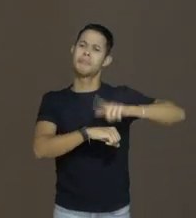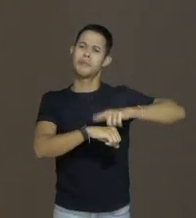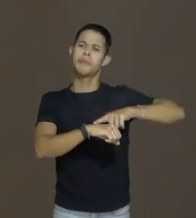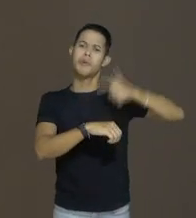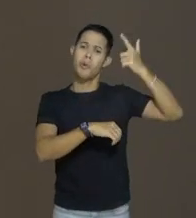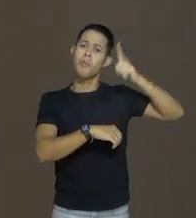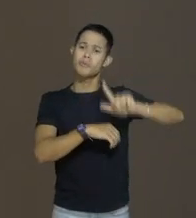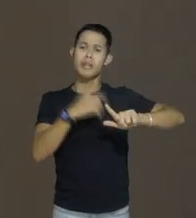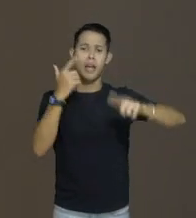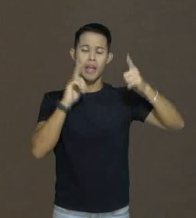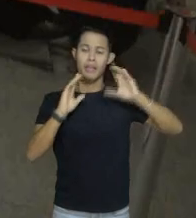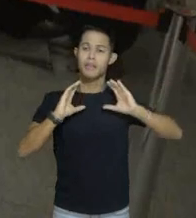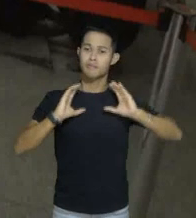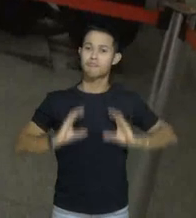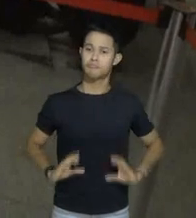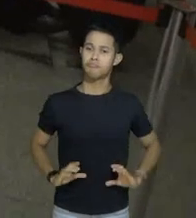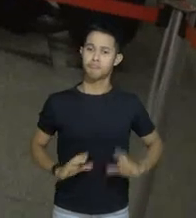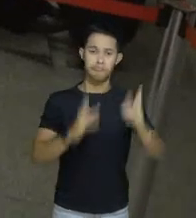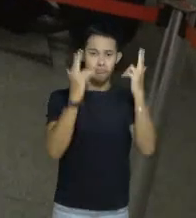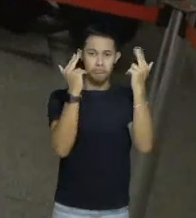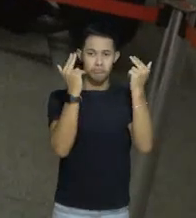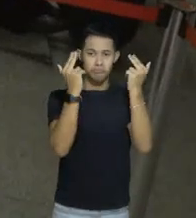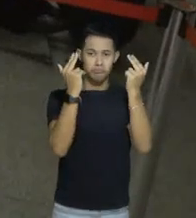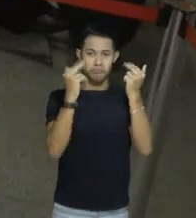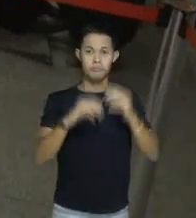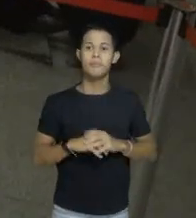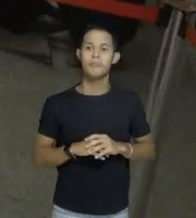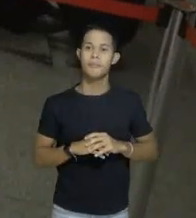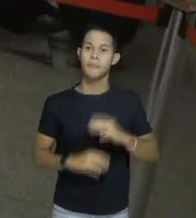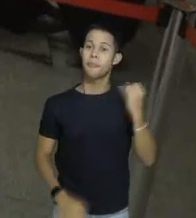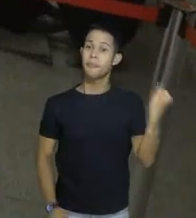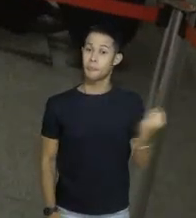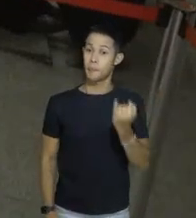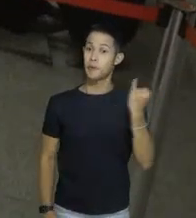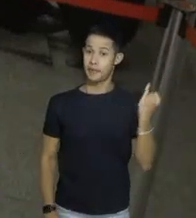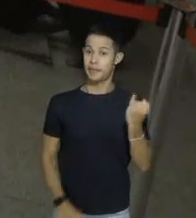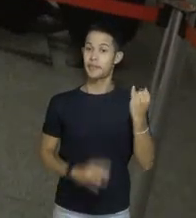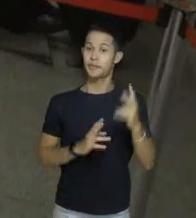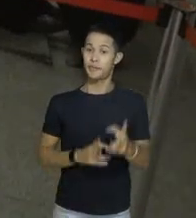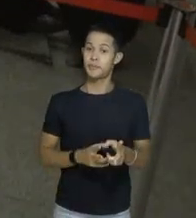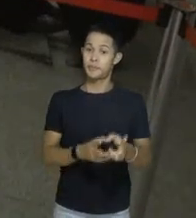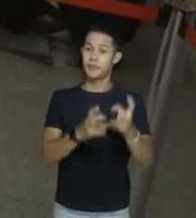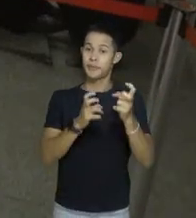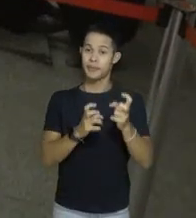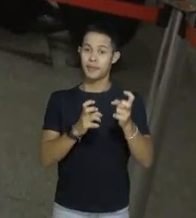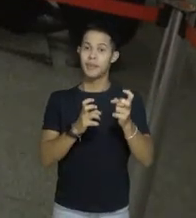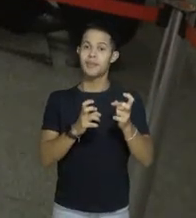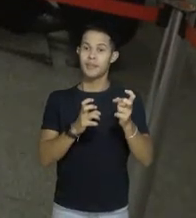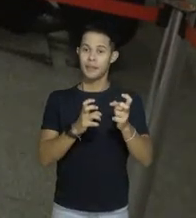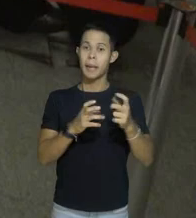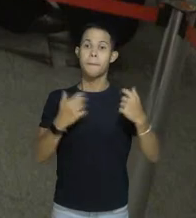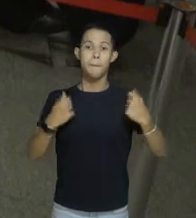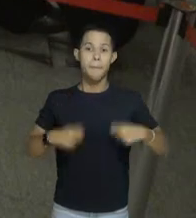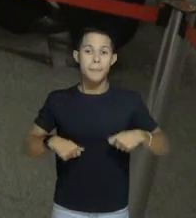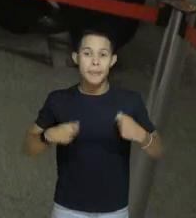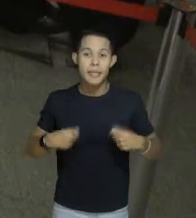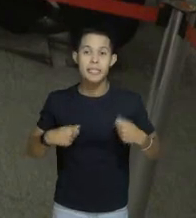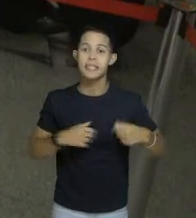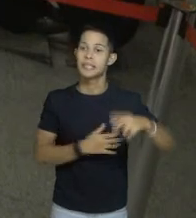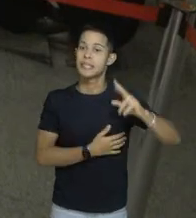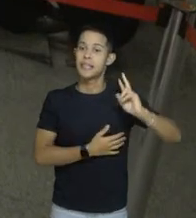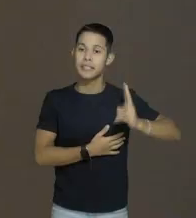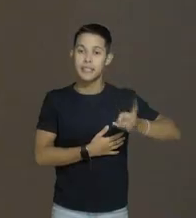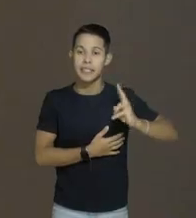comportamento, de concentração, né? Isso é importante ver, porque é uma coisa que tem que ser sempre